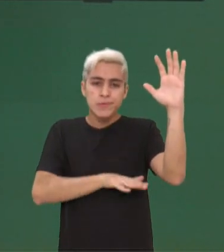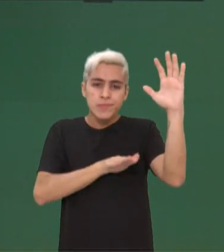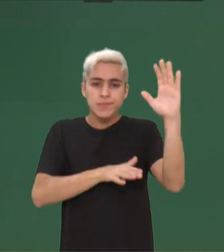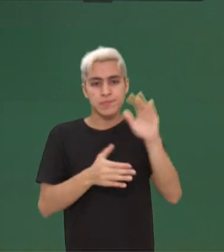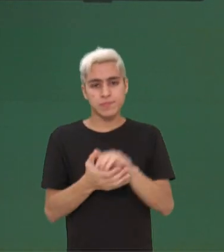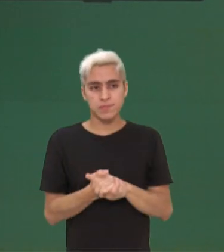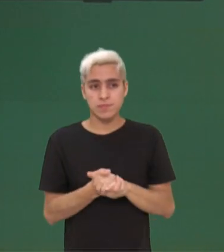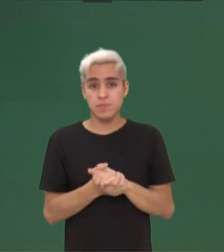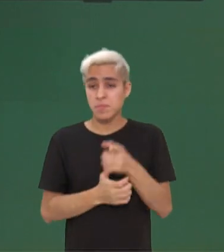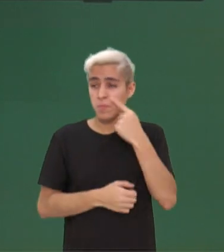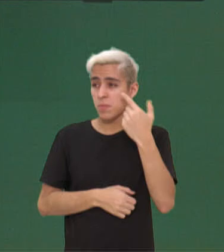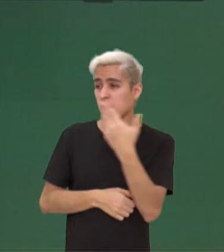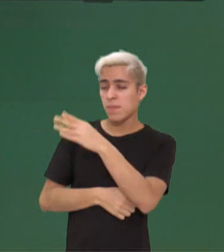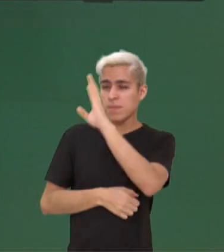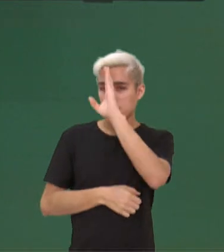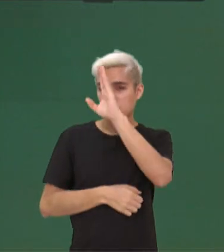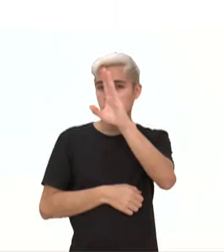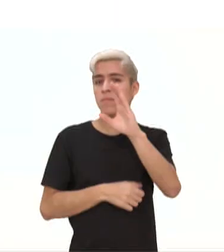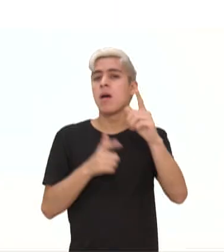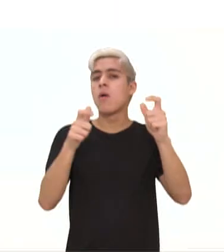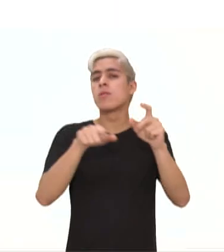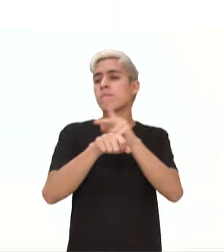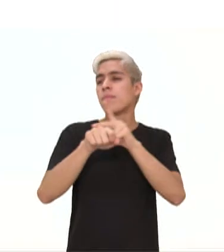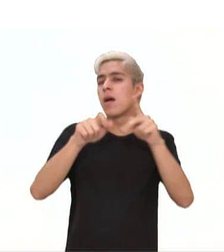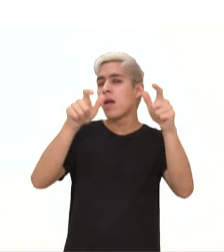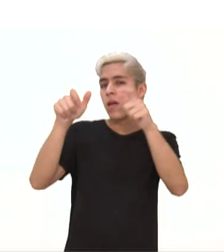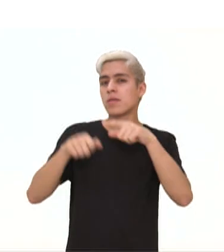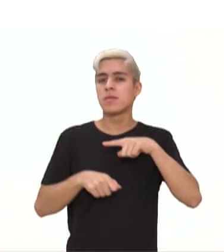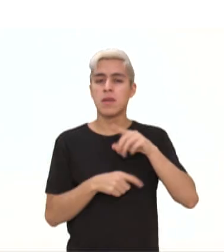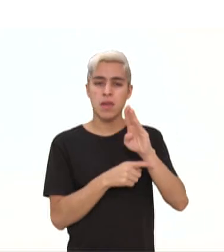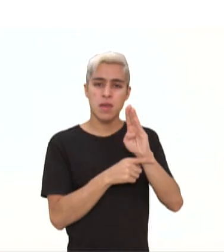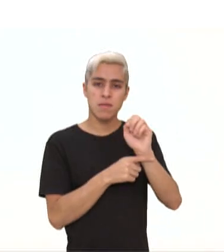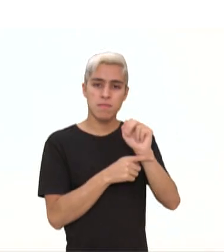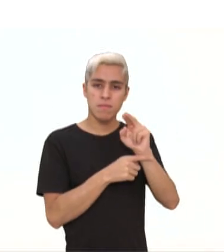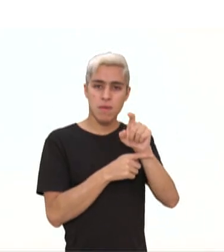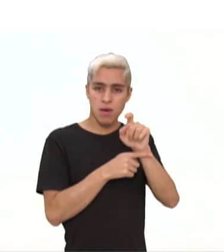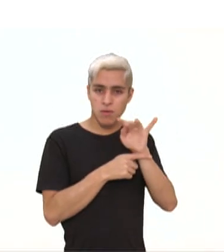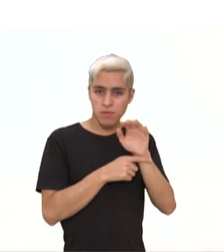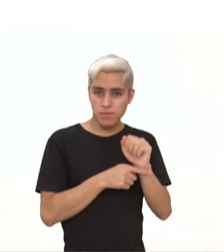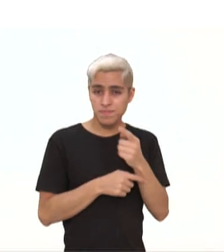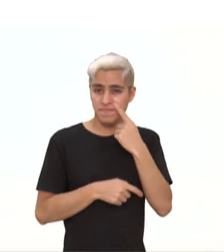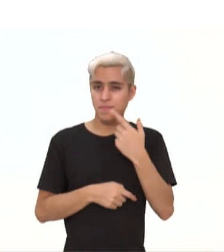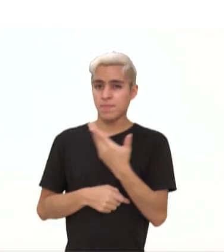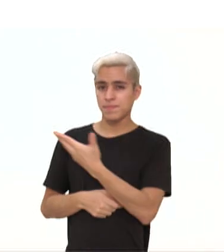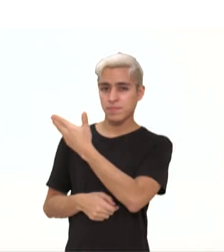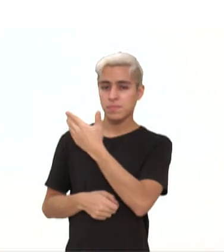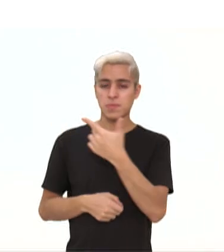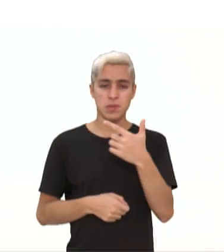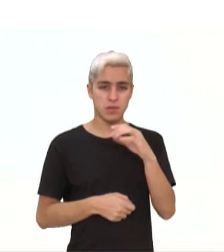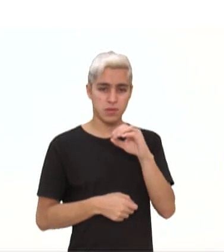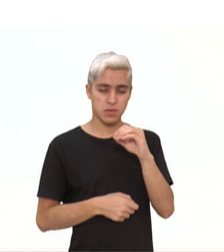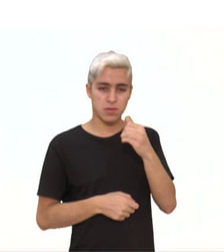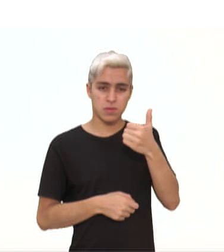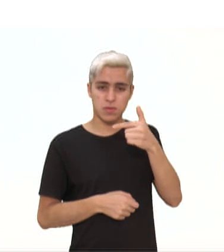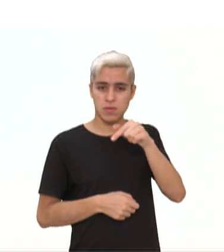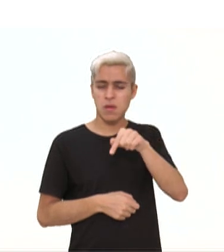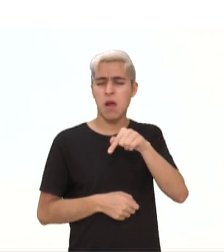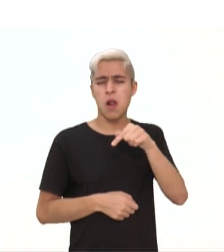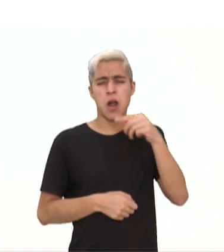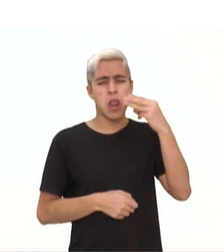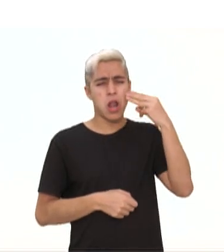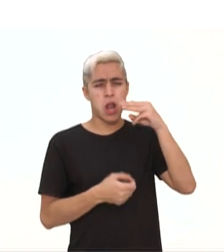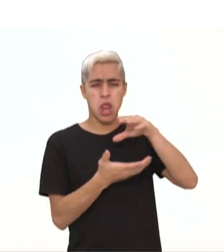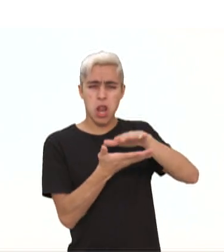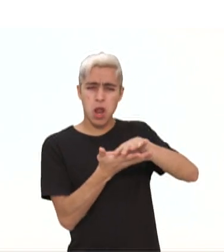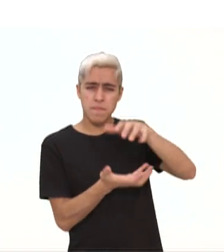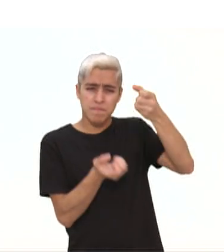principais produtores de bauxita no mundo, certo? Então, em 2017, aqui em milhares de toneladas.